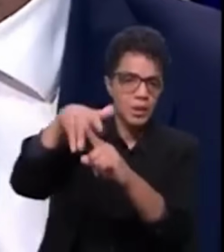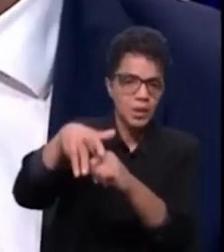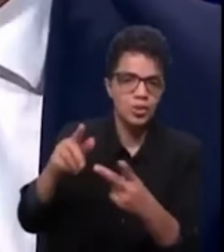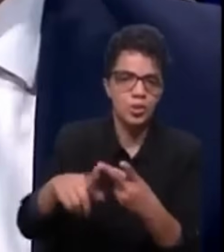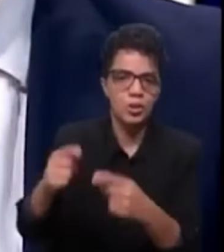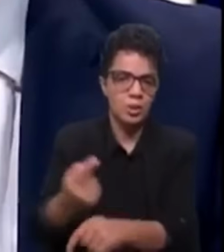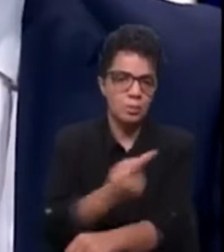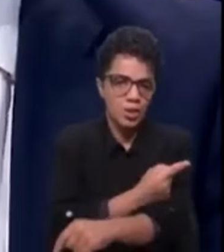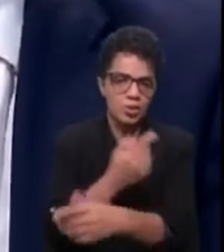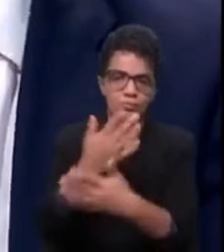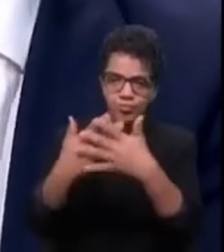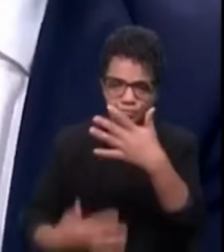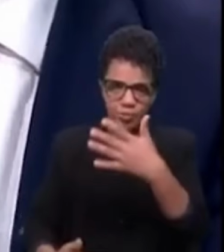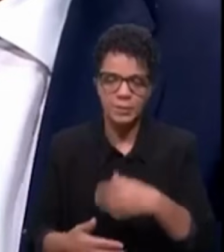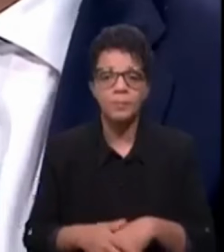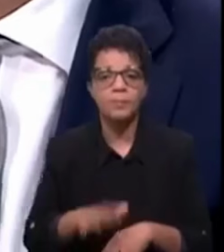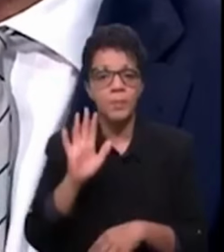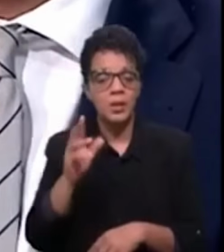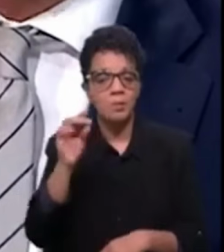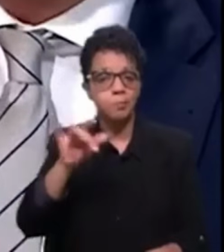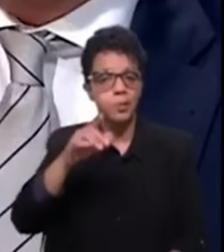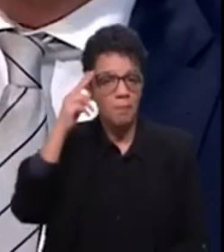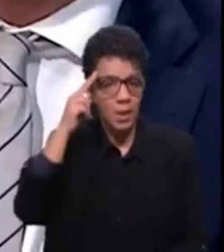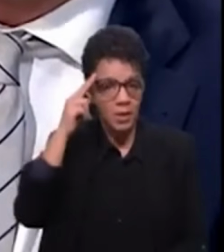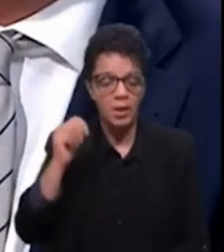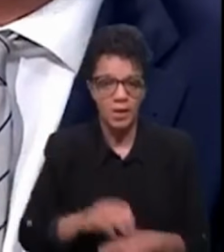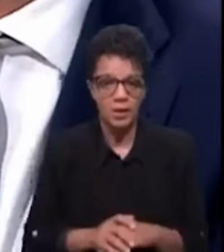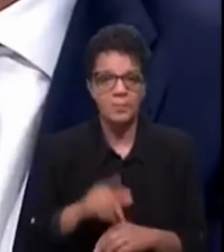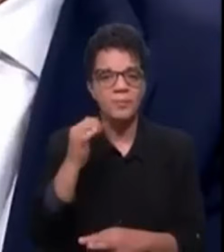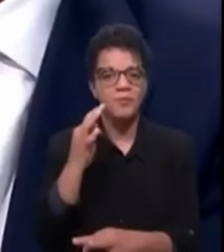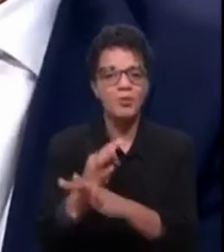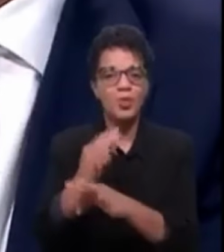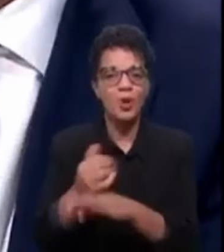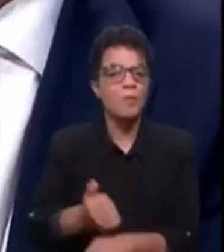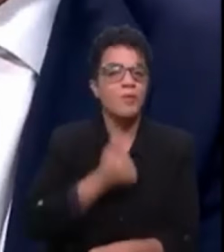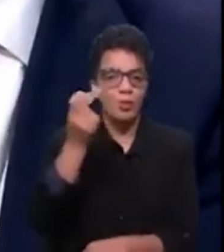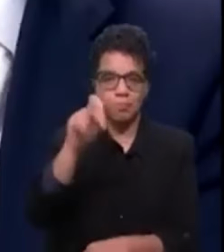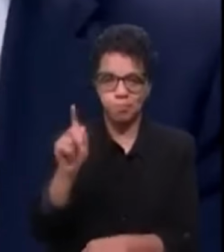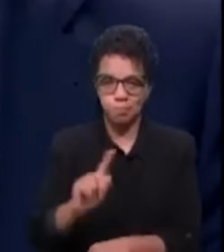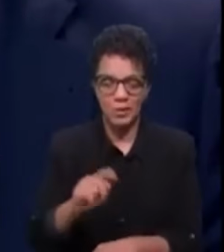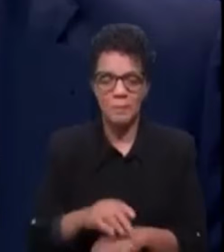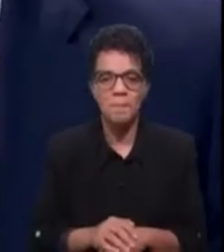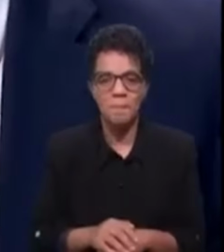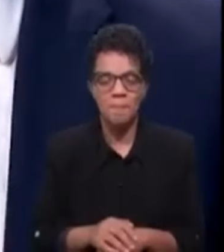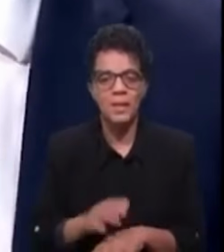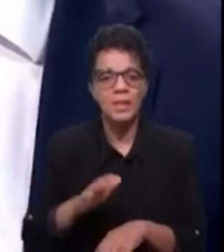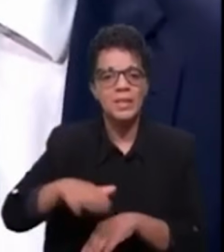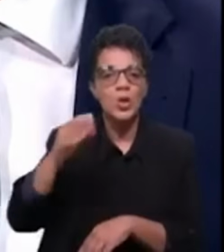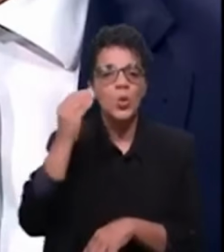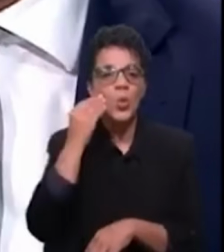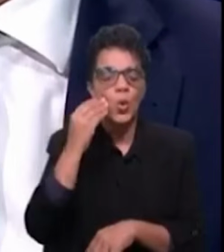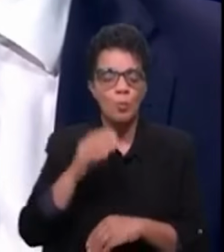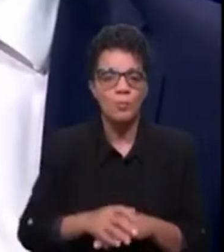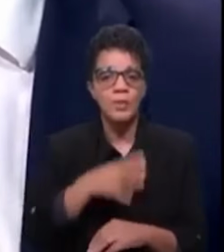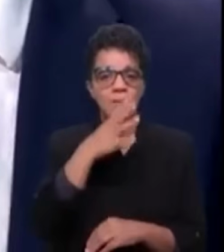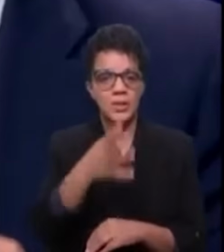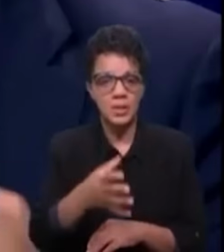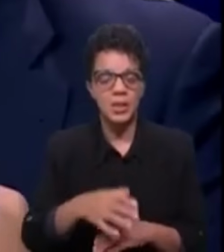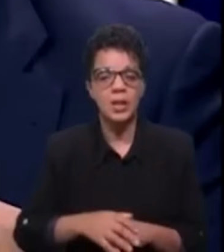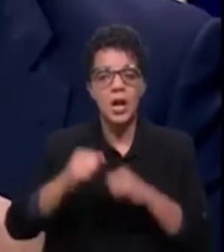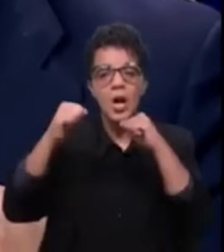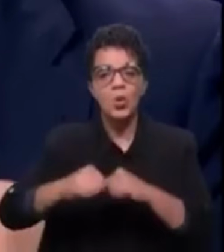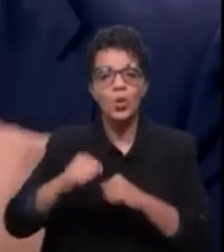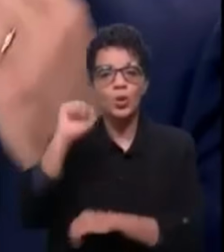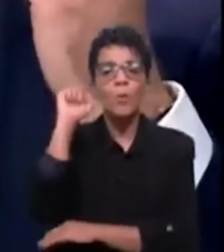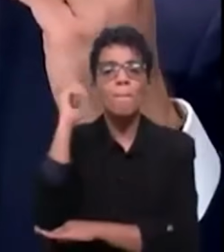extremistas etc mas da Madeira até foi para lá celebrar uma vitória que não aconteceu saiu de lá a dizer que ia fazer um acordo com